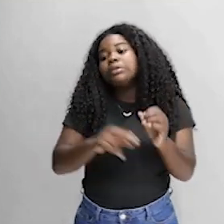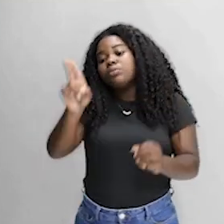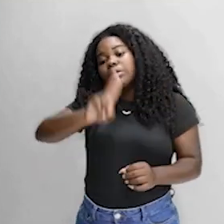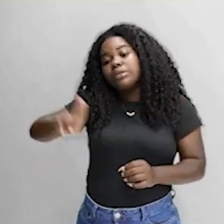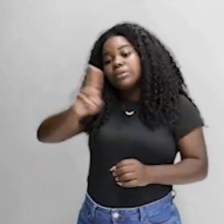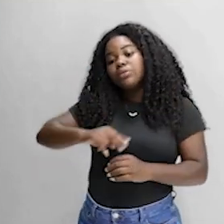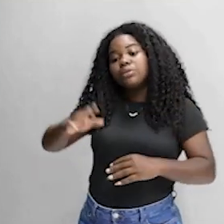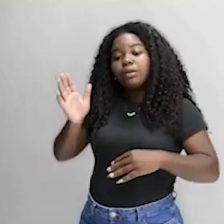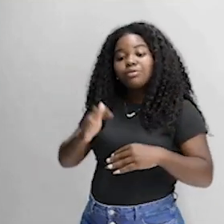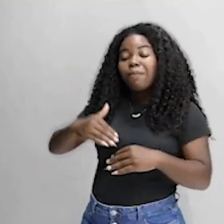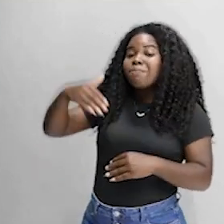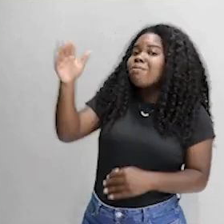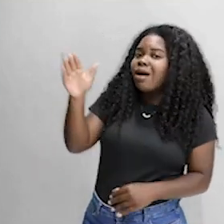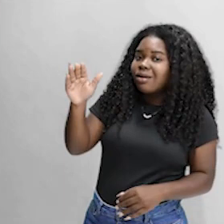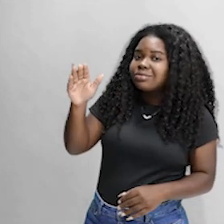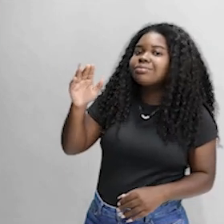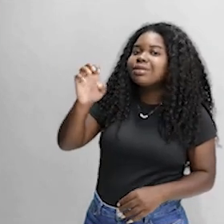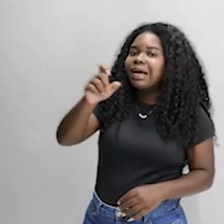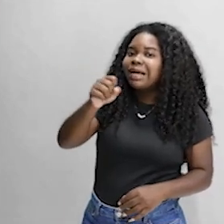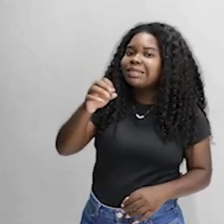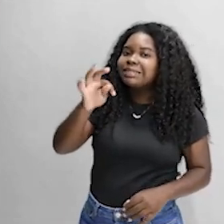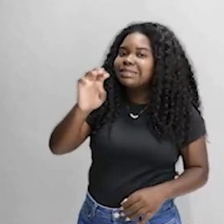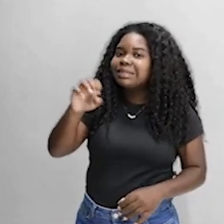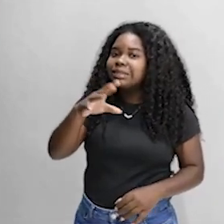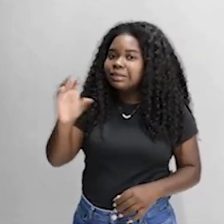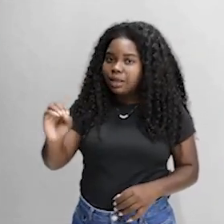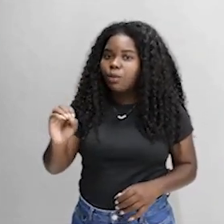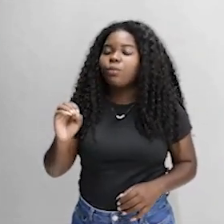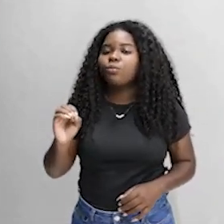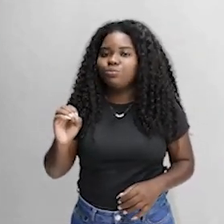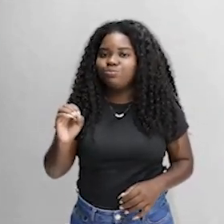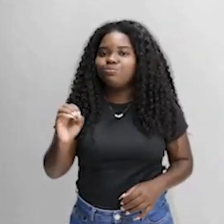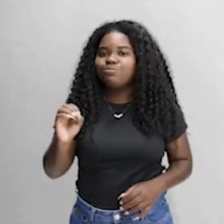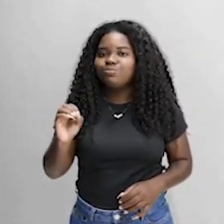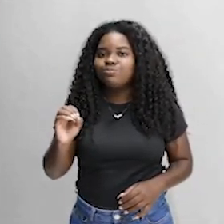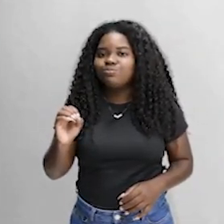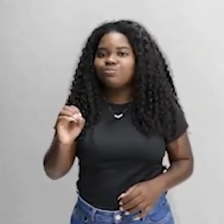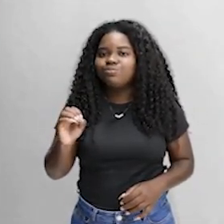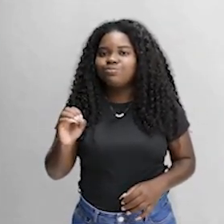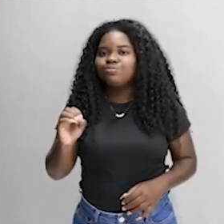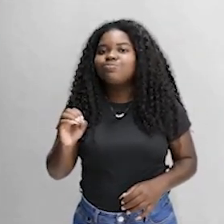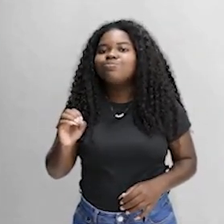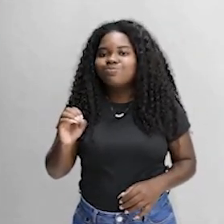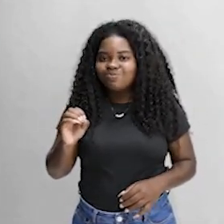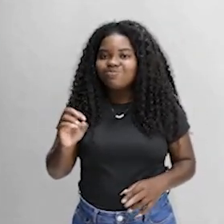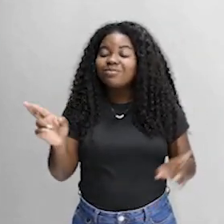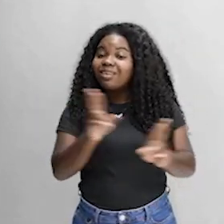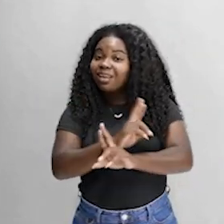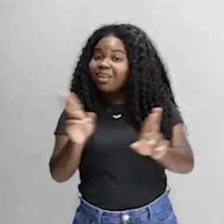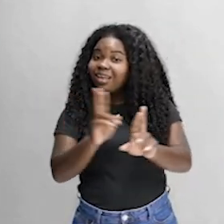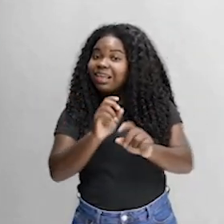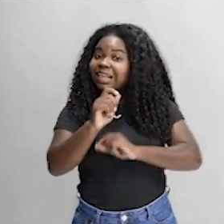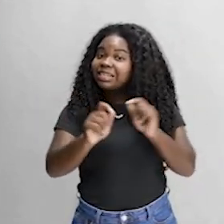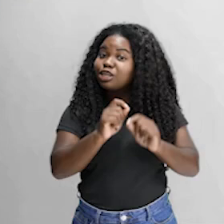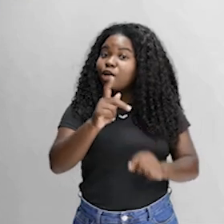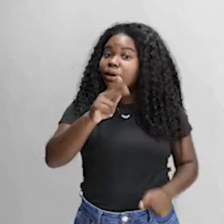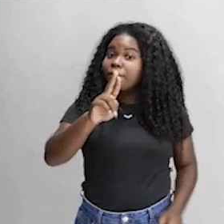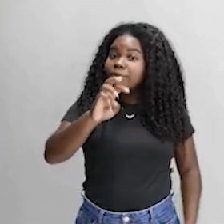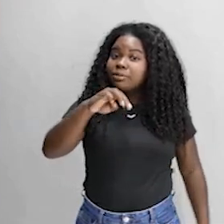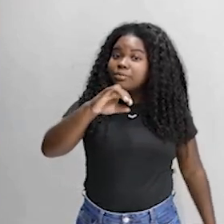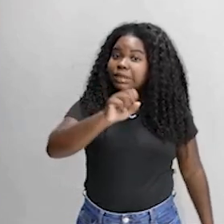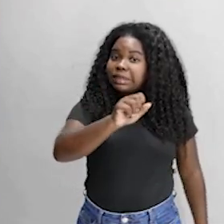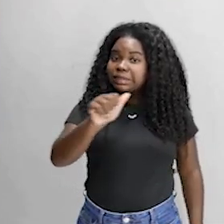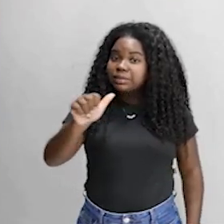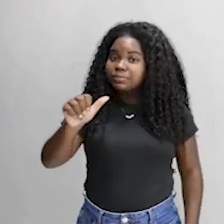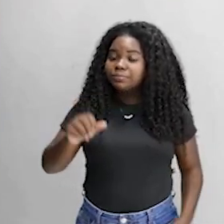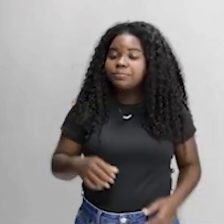em algum momento, correto? Ou seja, na sua máxima amplitude. Olha, em relação à premissa.